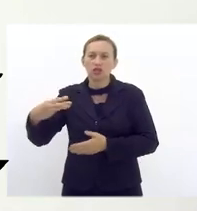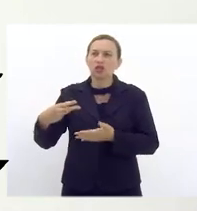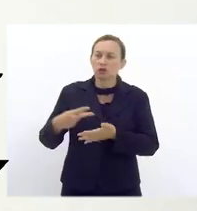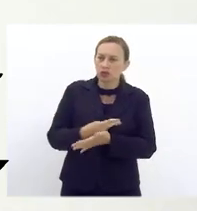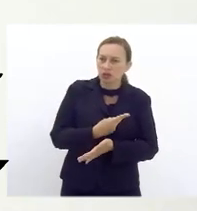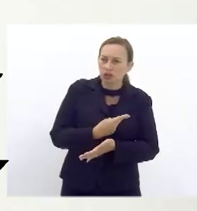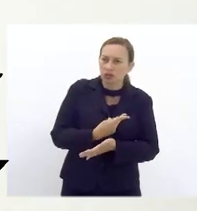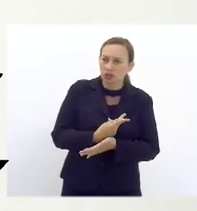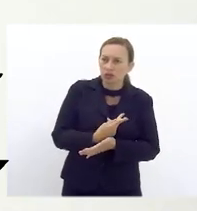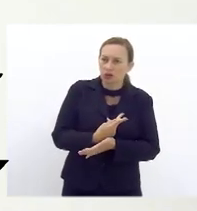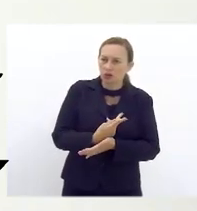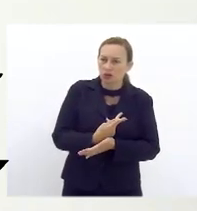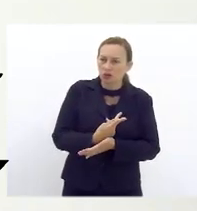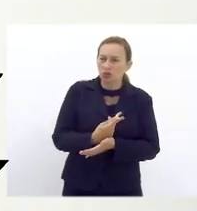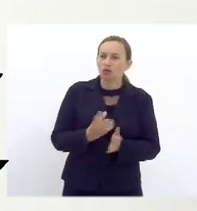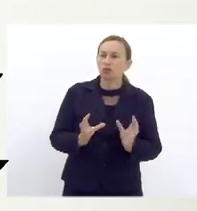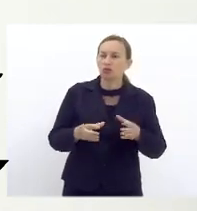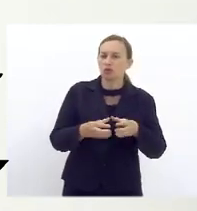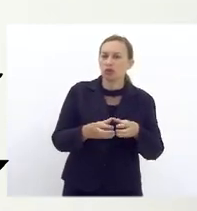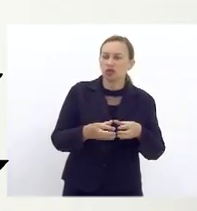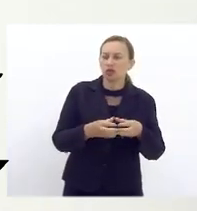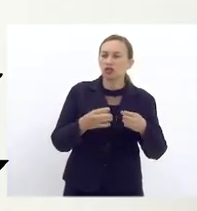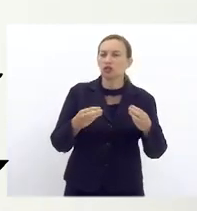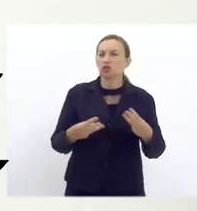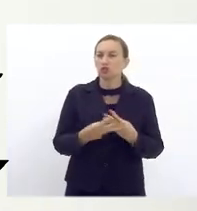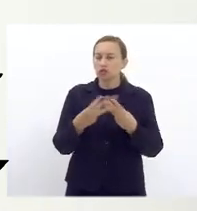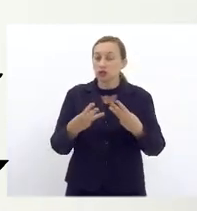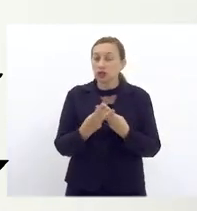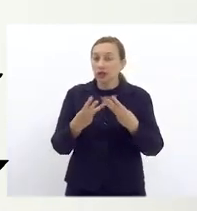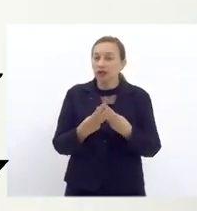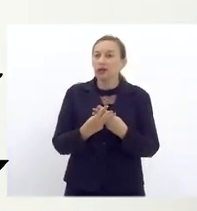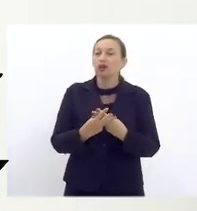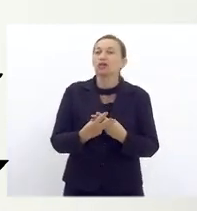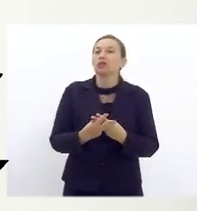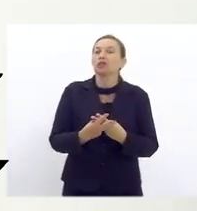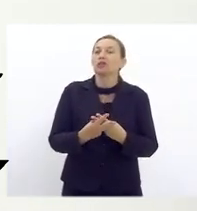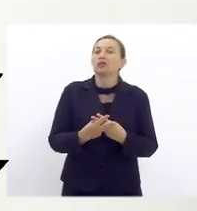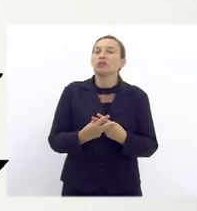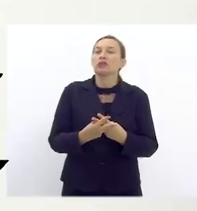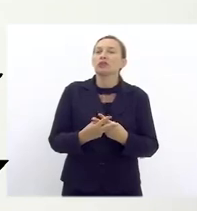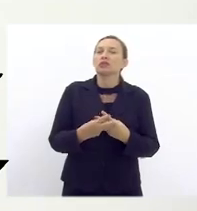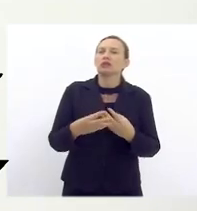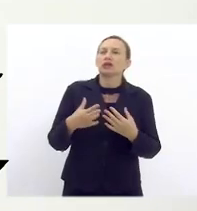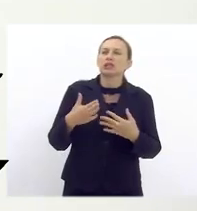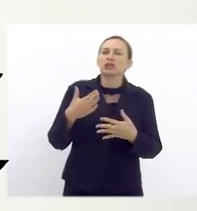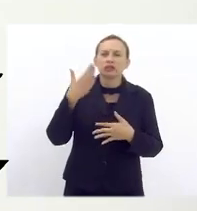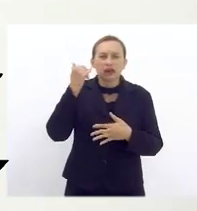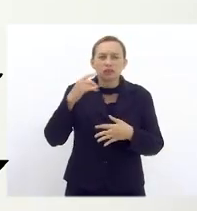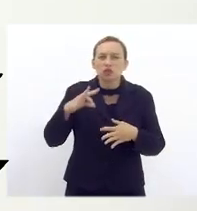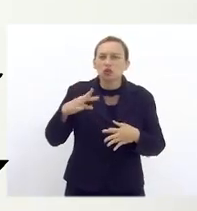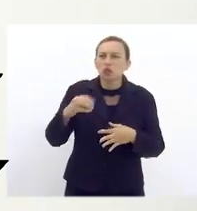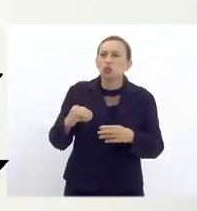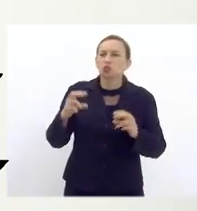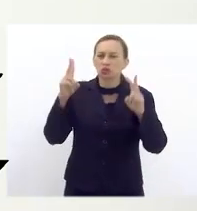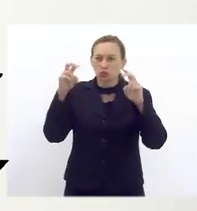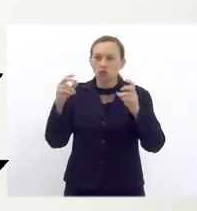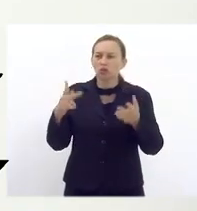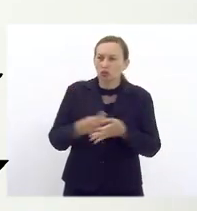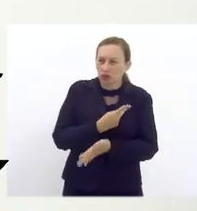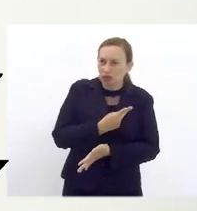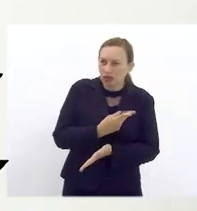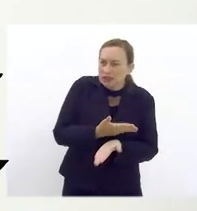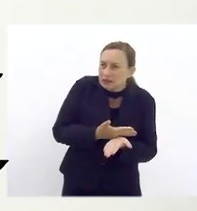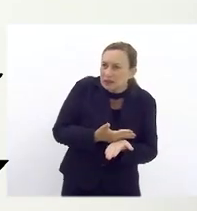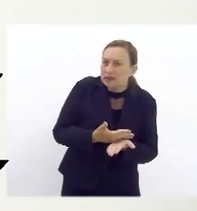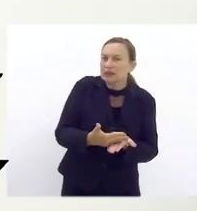no caso é com a Comunidade Judaica e a gente tem que embora a gente sabe de todos os casos que acontecem né como eu falei a ponta